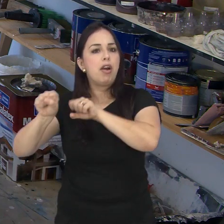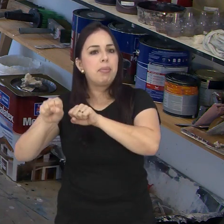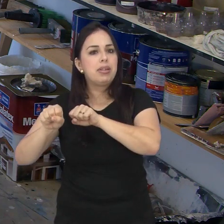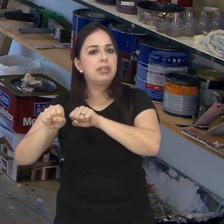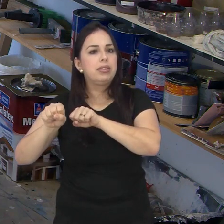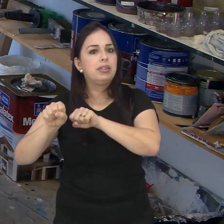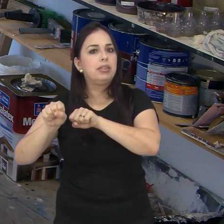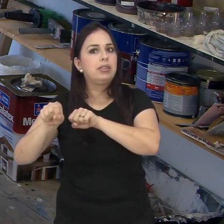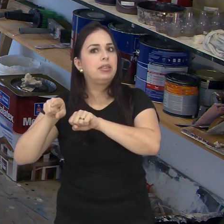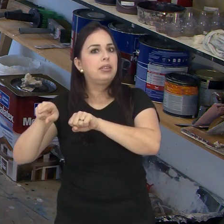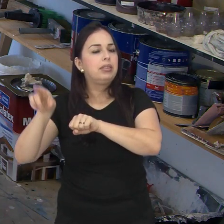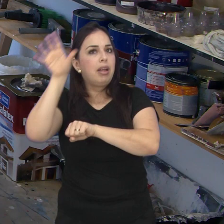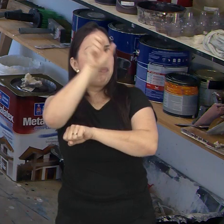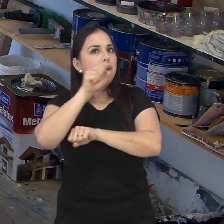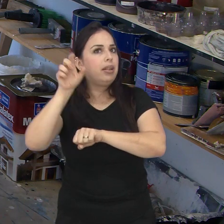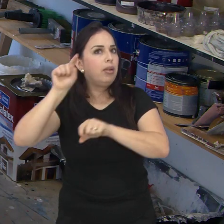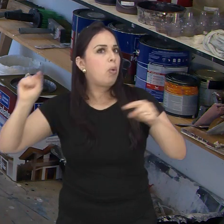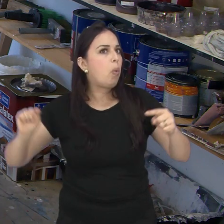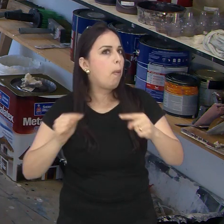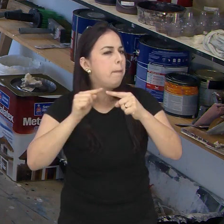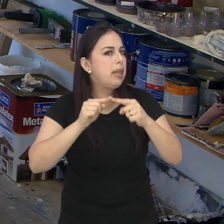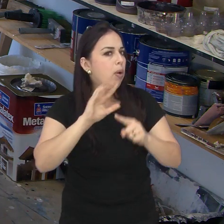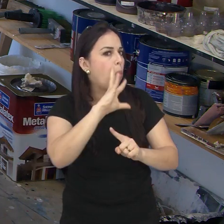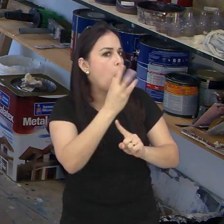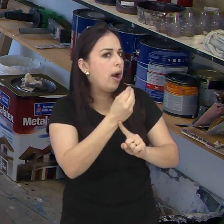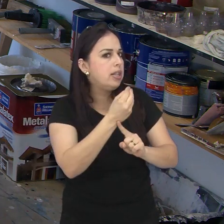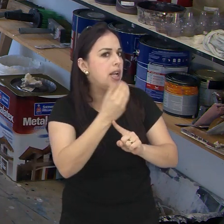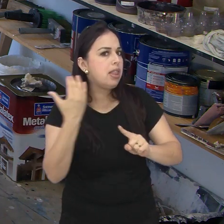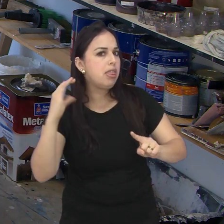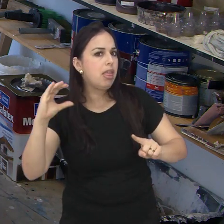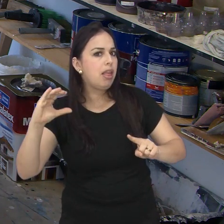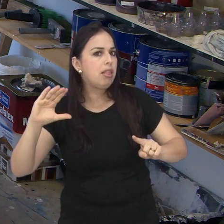sociais dá para trazer bastante coisa para a arte, né? Tudo